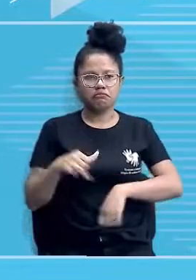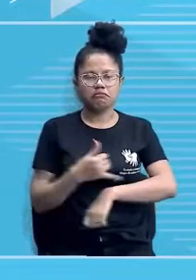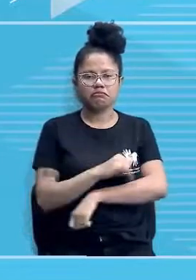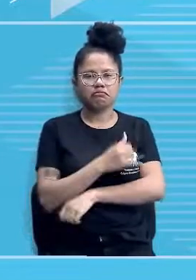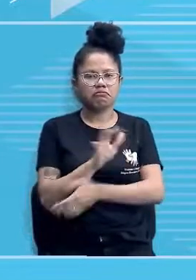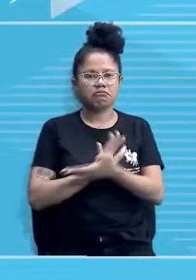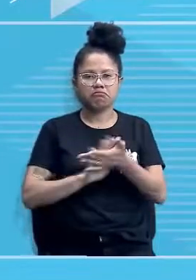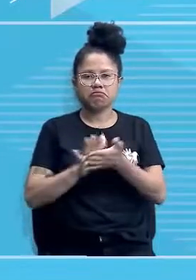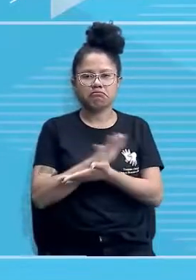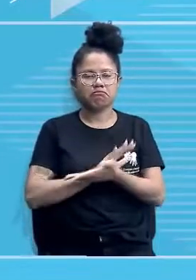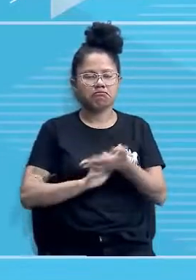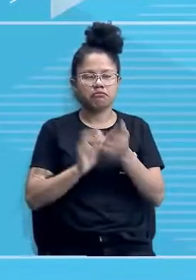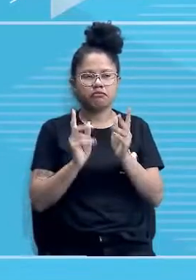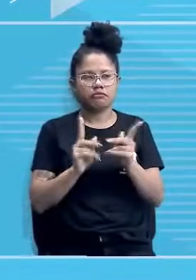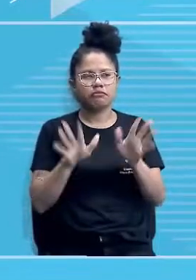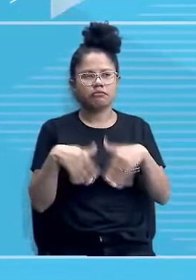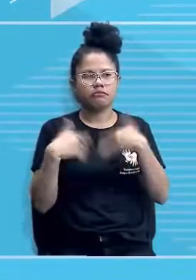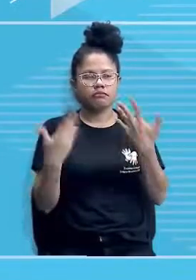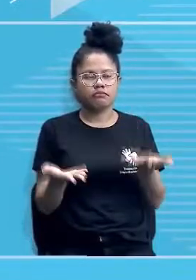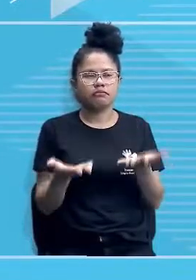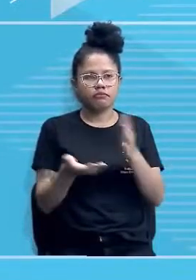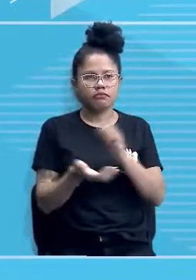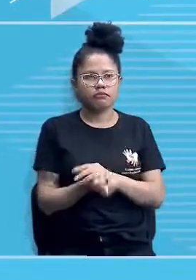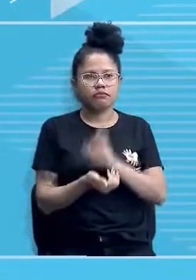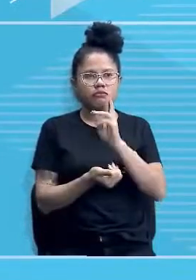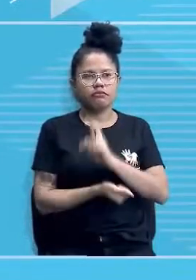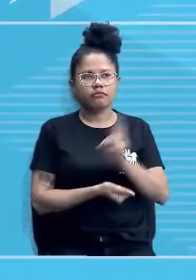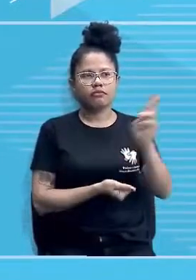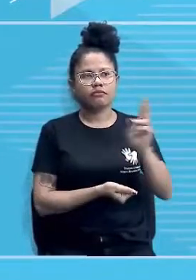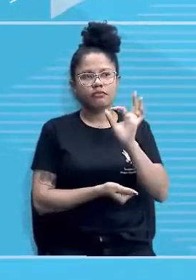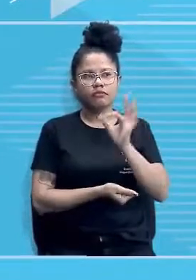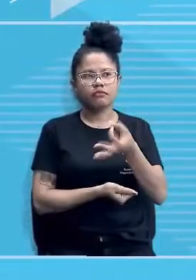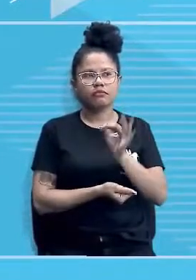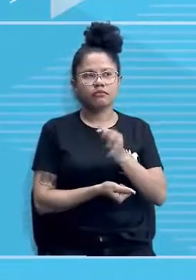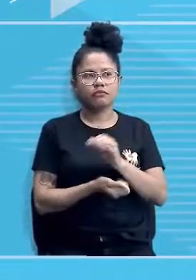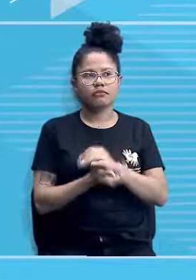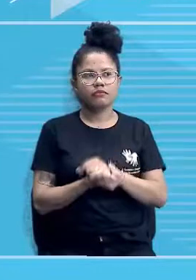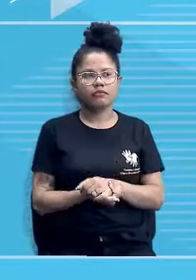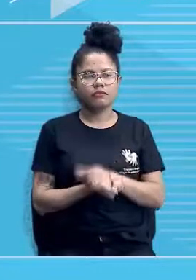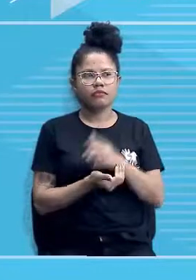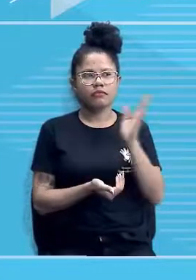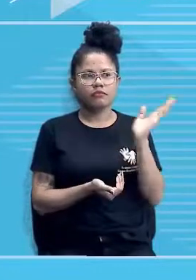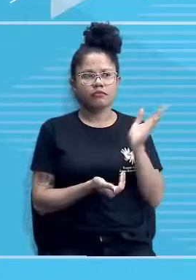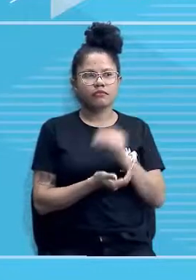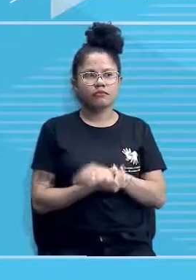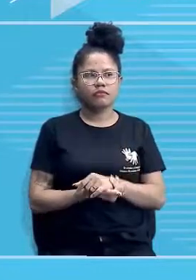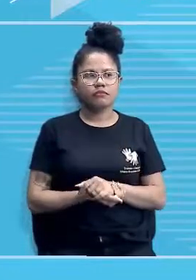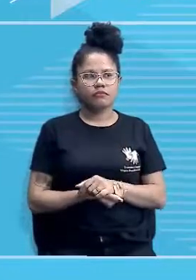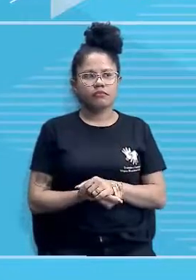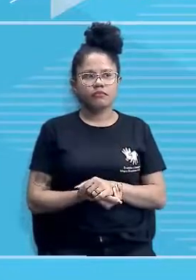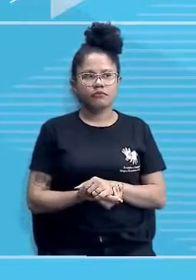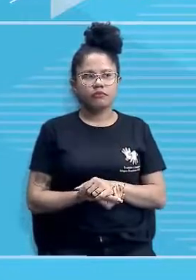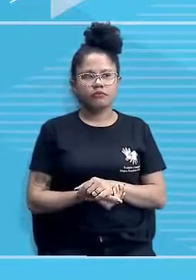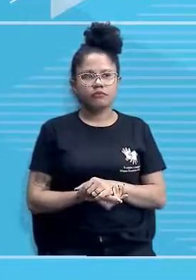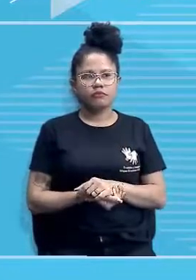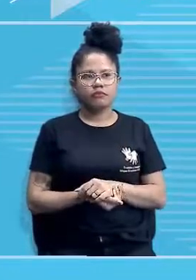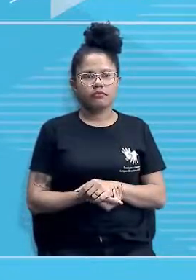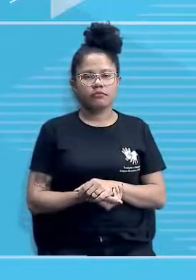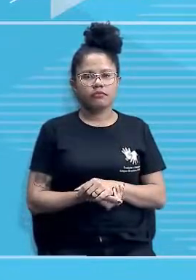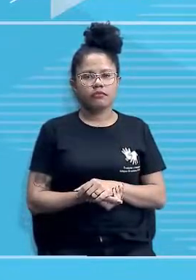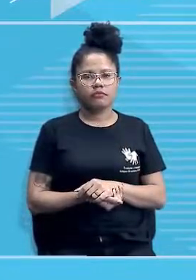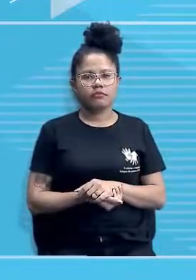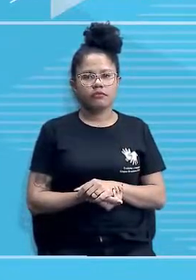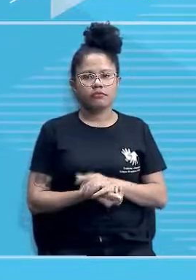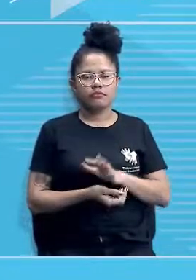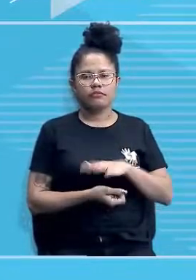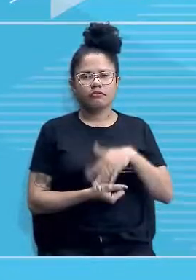polaridades são diferentes então aí quais são Então qual é a resposta correta aí para essa questão na verdade qual